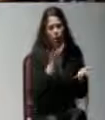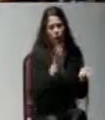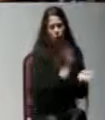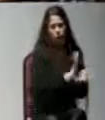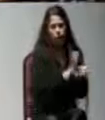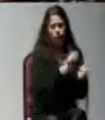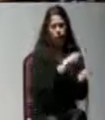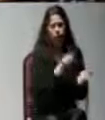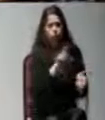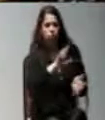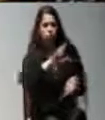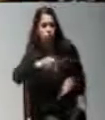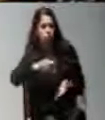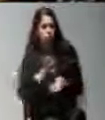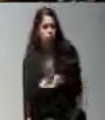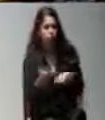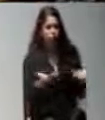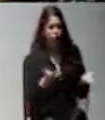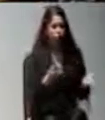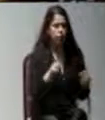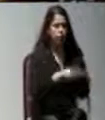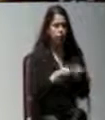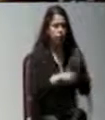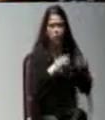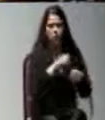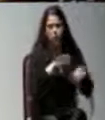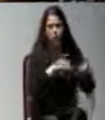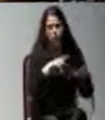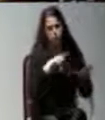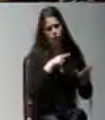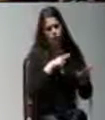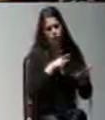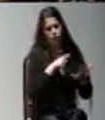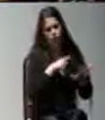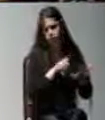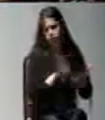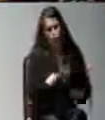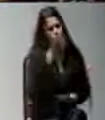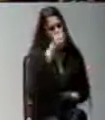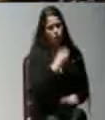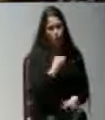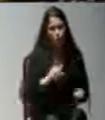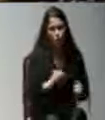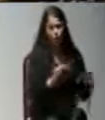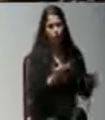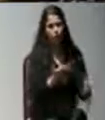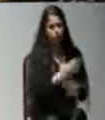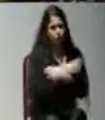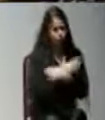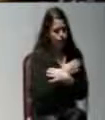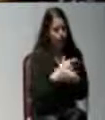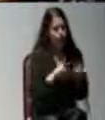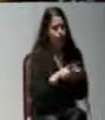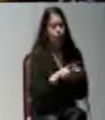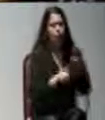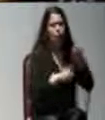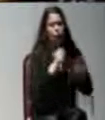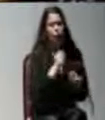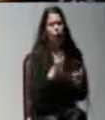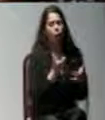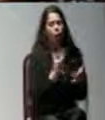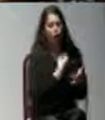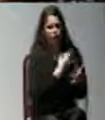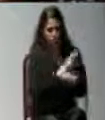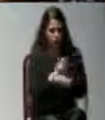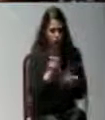políticas. Em cenários onde se mantém altos índices, não se paga salários devidos, mudam-se as regras das